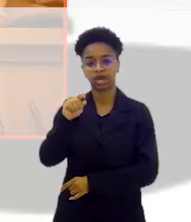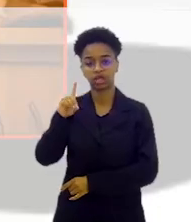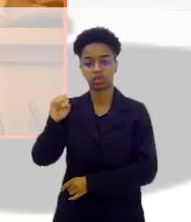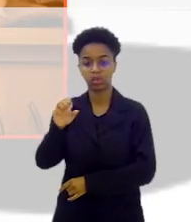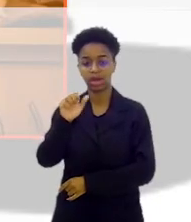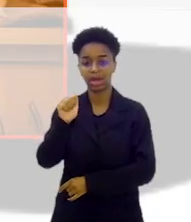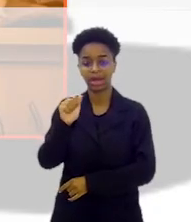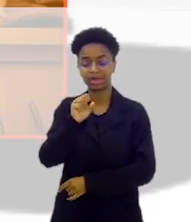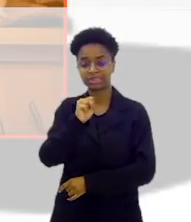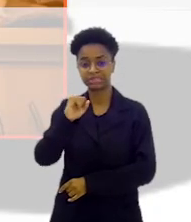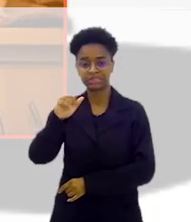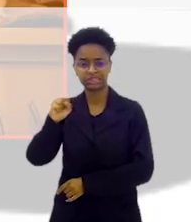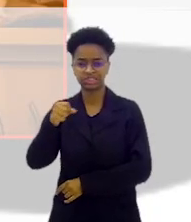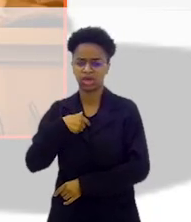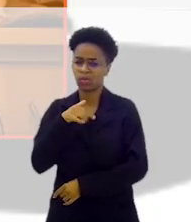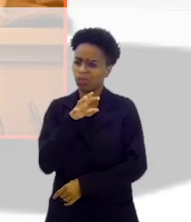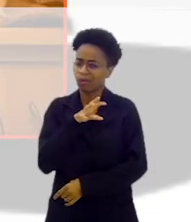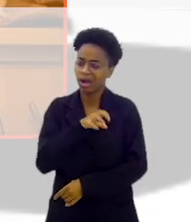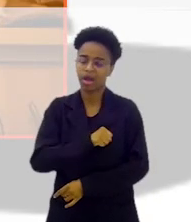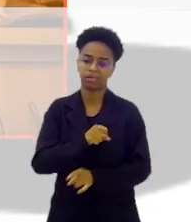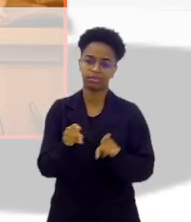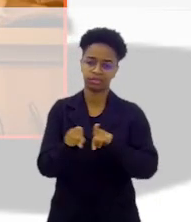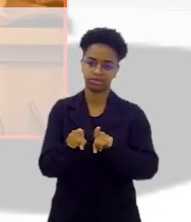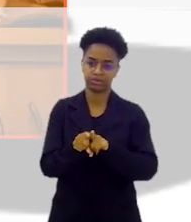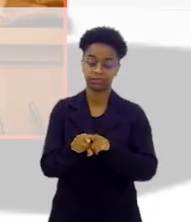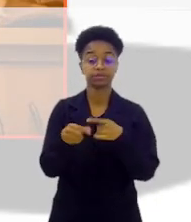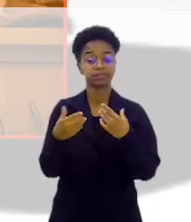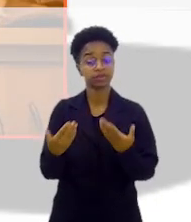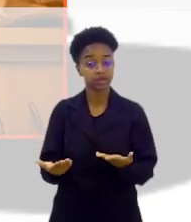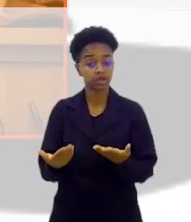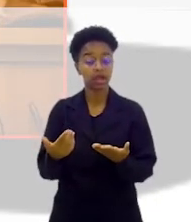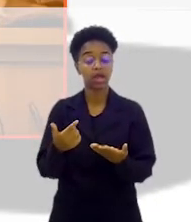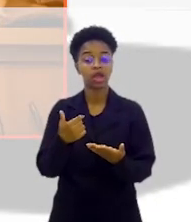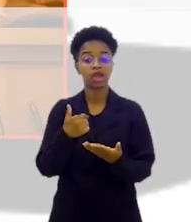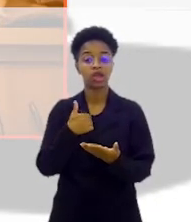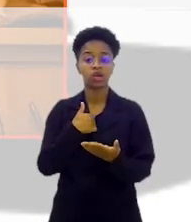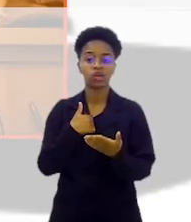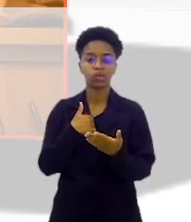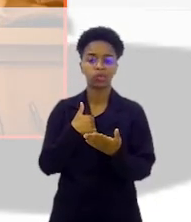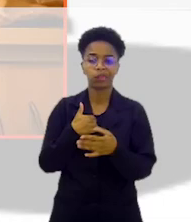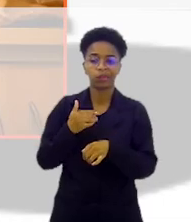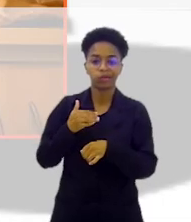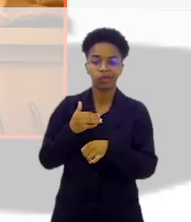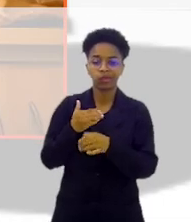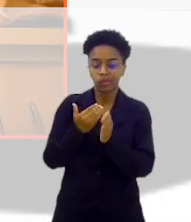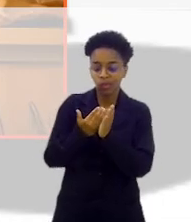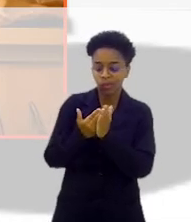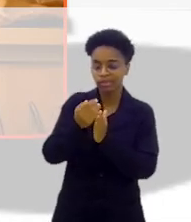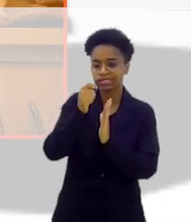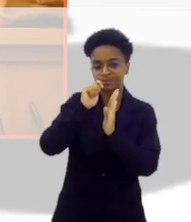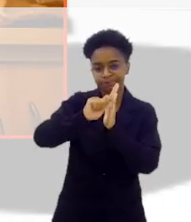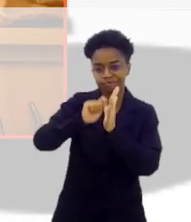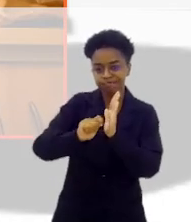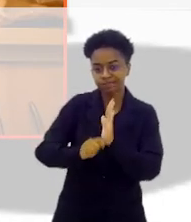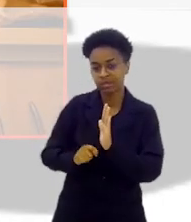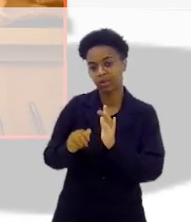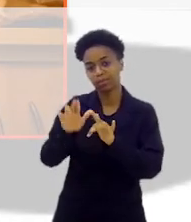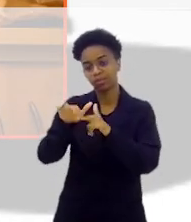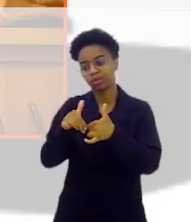mais antigos, eu era fascinado. Então, eu cheguei a construir o meu próprio estilo a